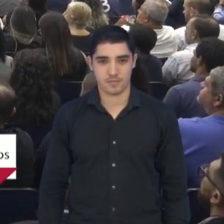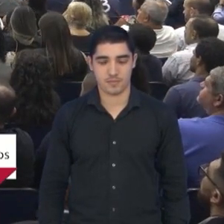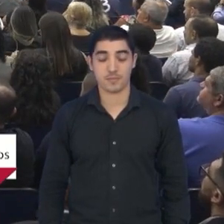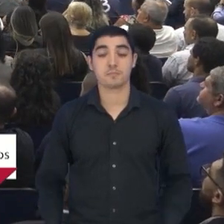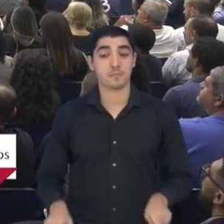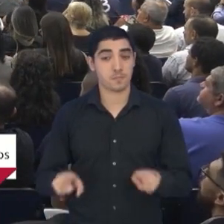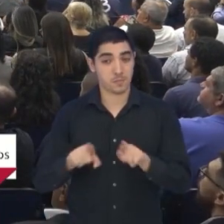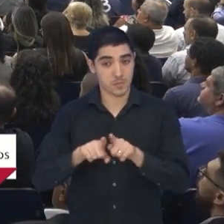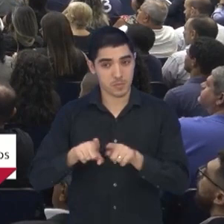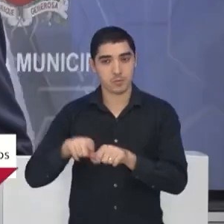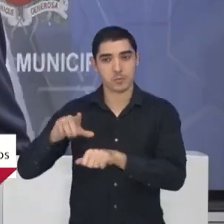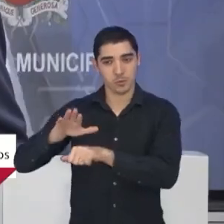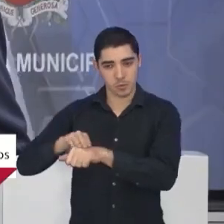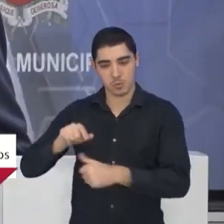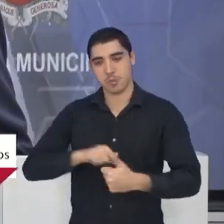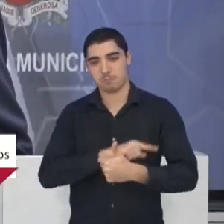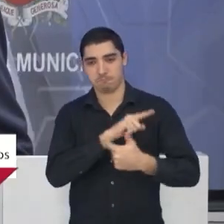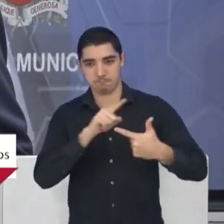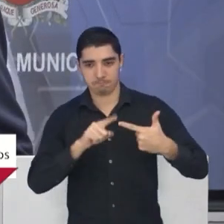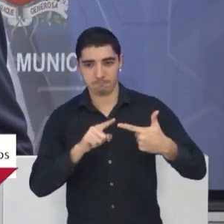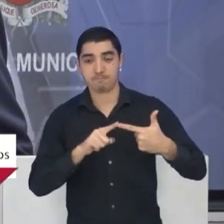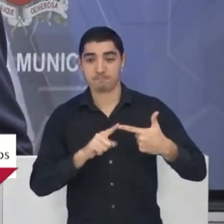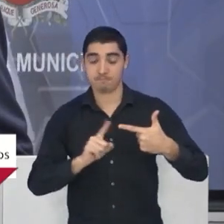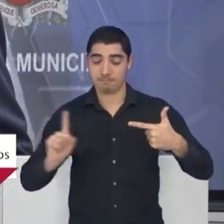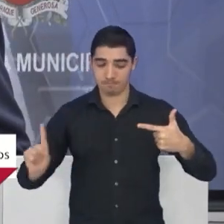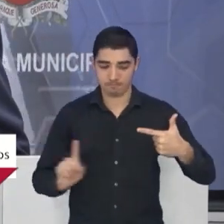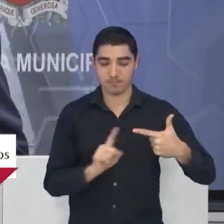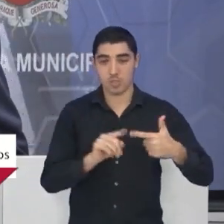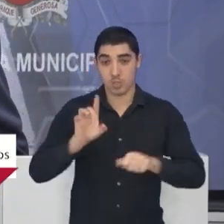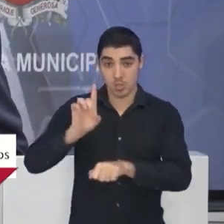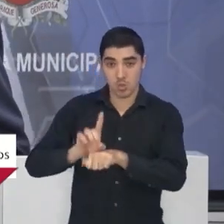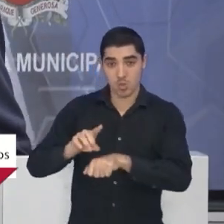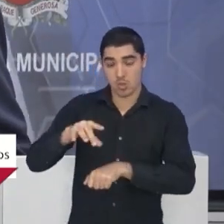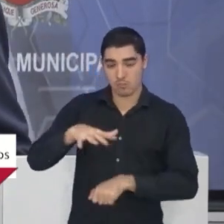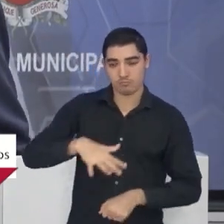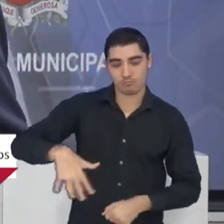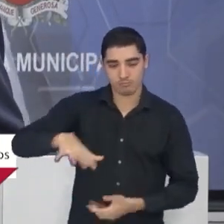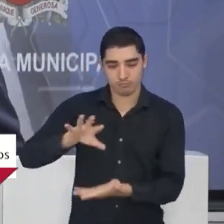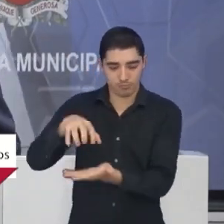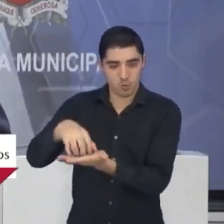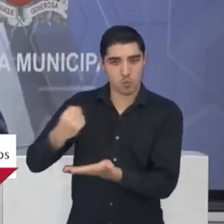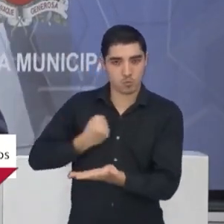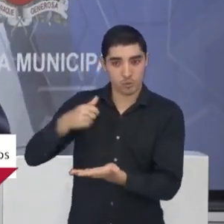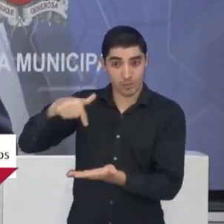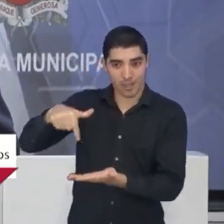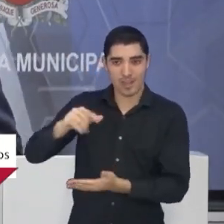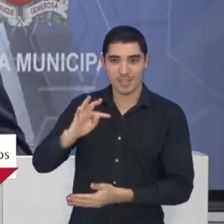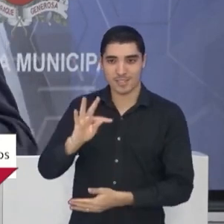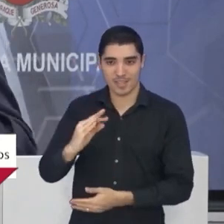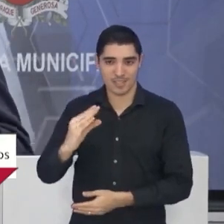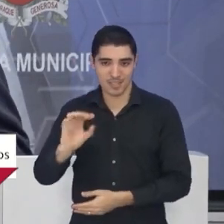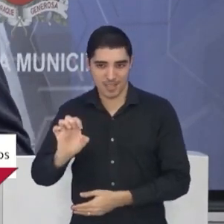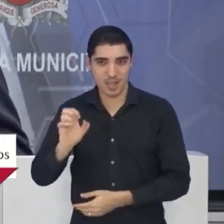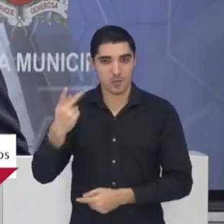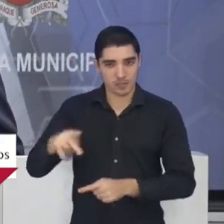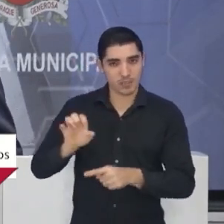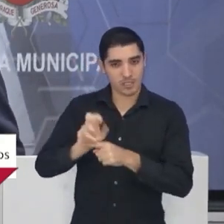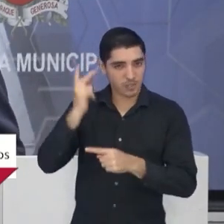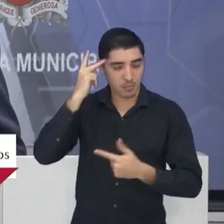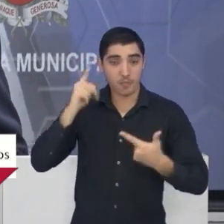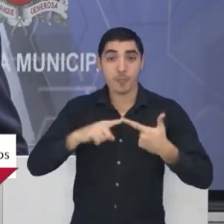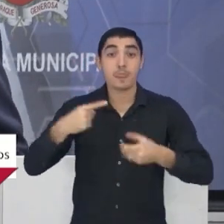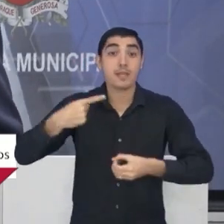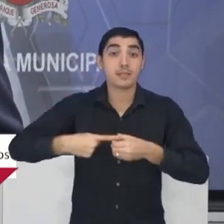convidamos também a tomar assento conosco a diretora da unidade Regional de número 7 do Tribunal de Contas do Estado de São Paulo da